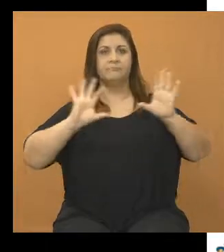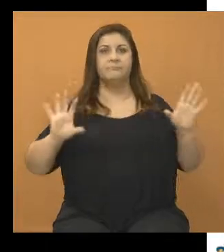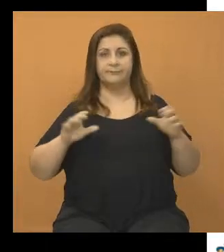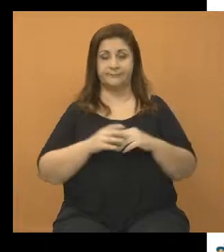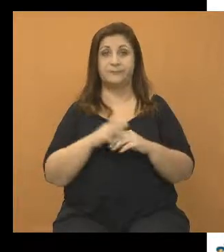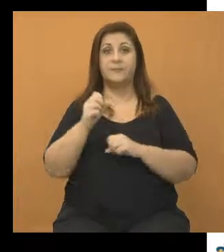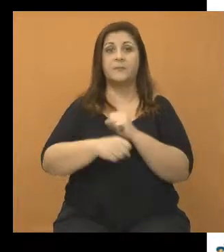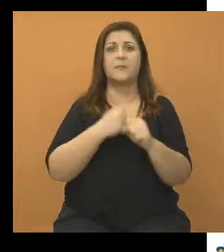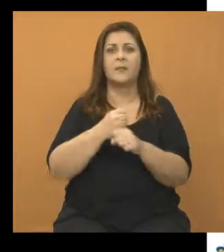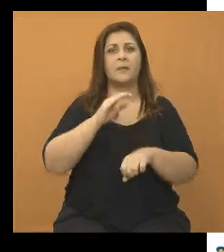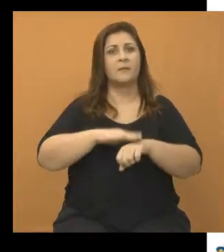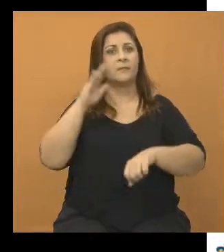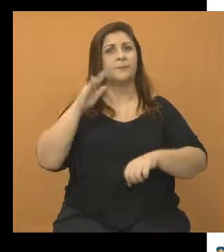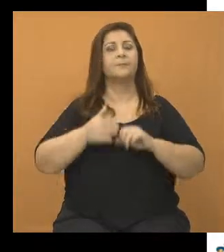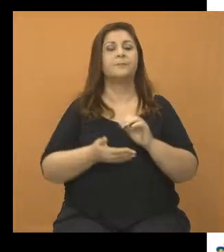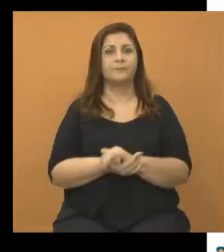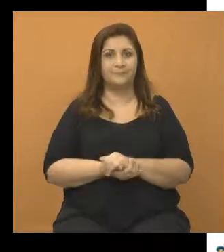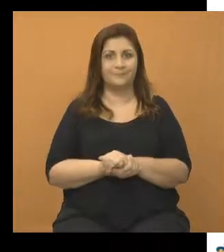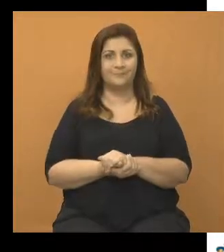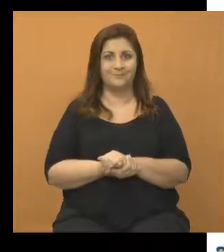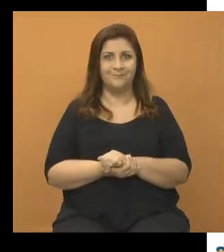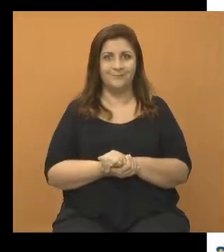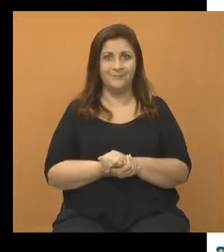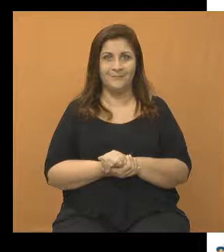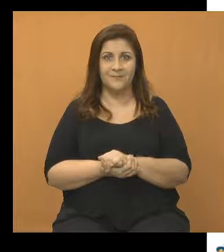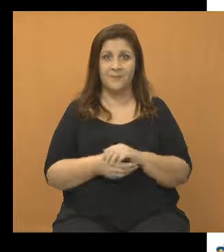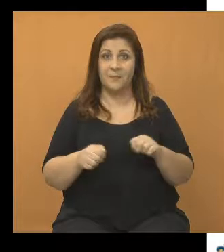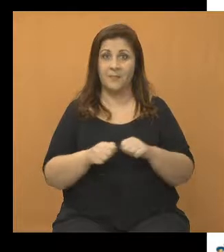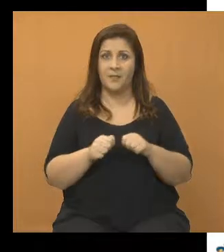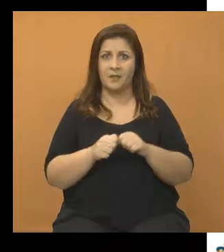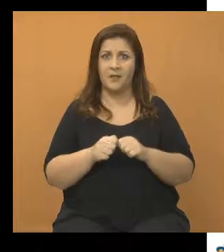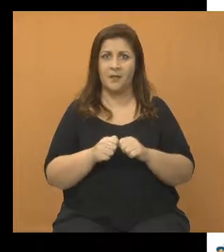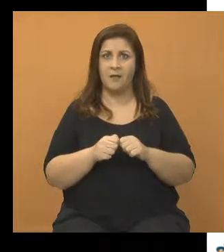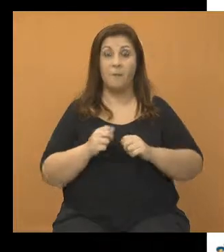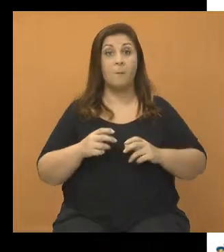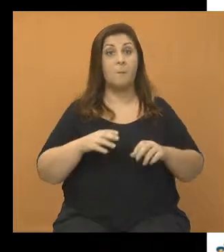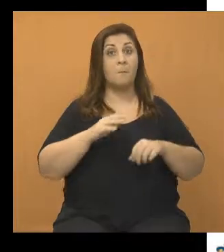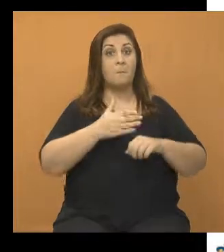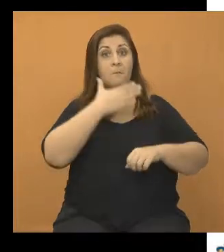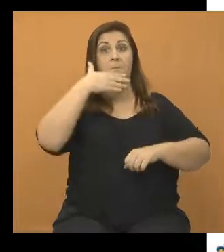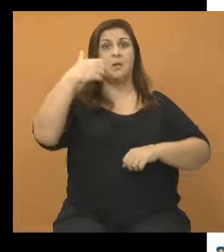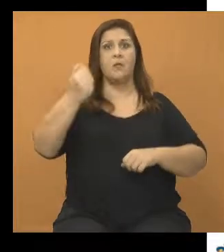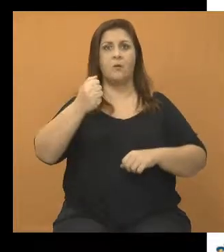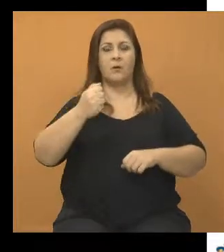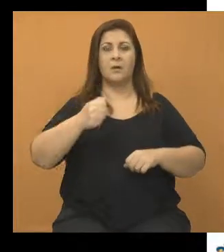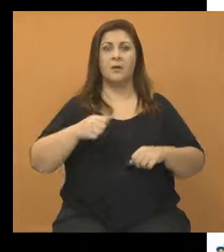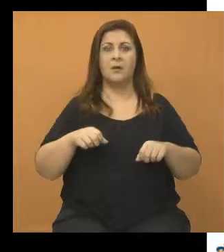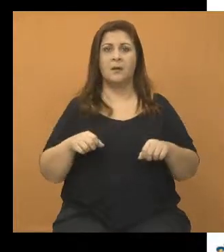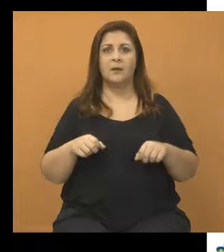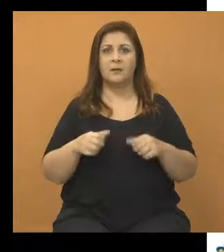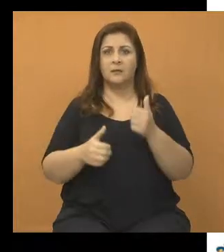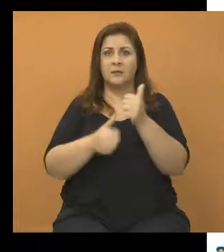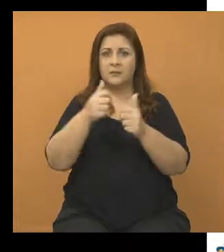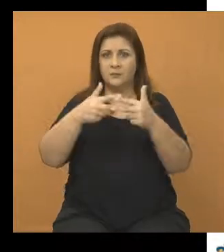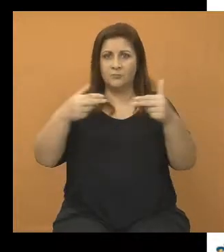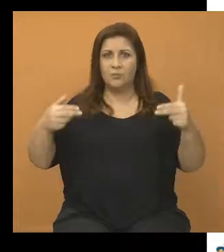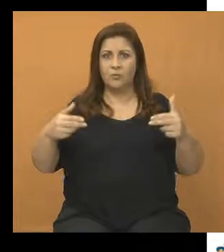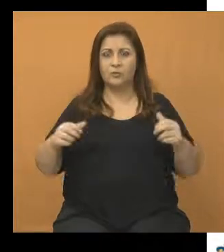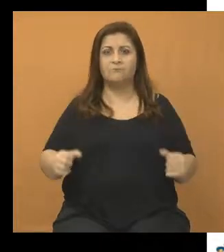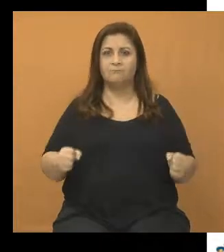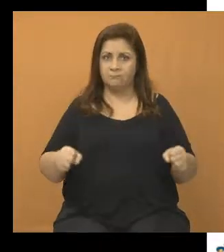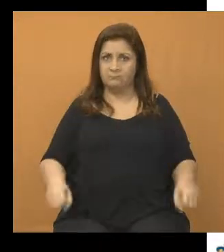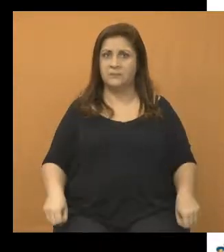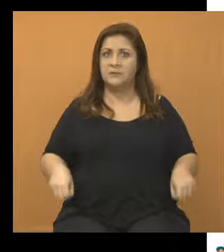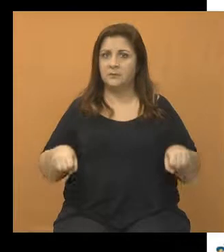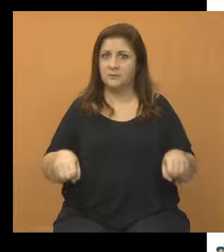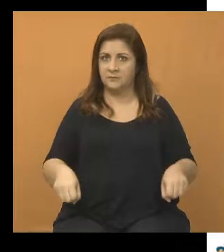vai expandir esse número. Fortalecimento do esporte paralímpico, aumento do número de pessoas atendidas no Centro de Avaliação